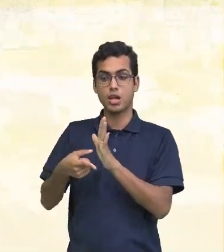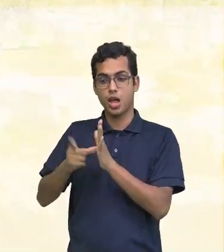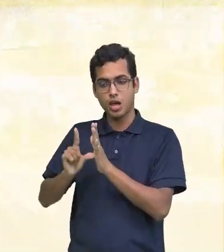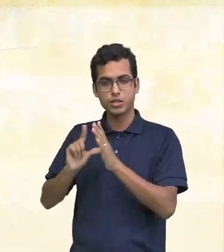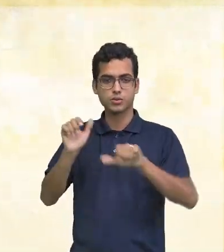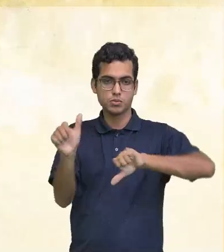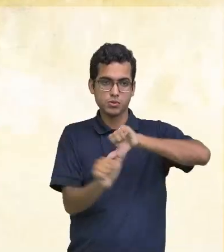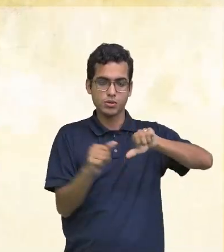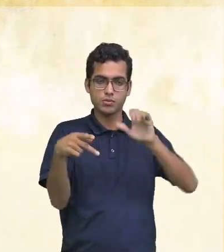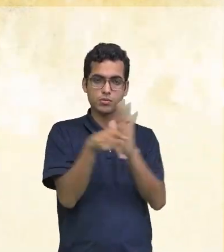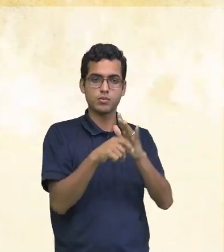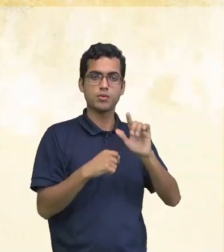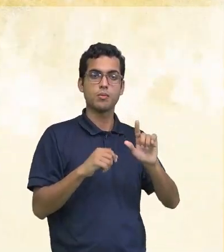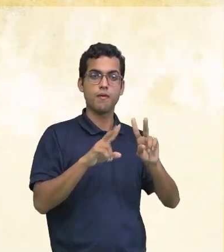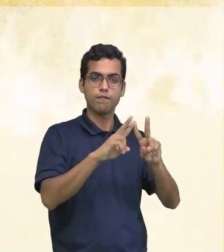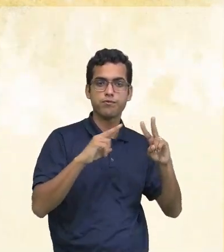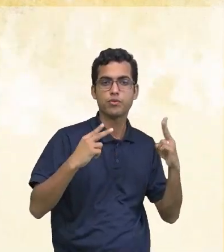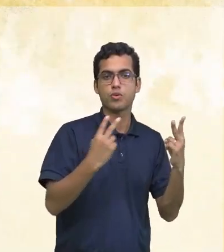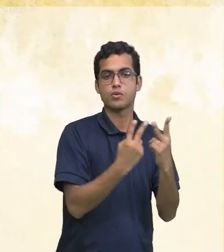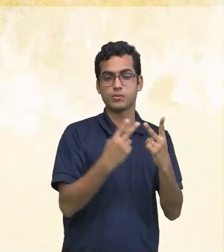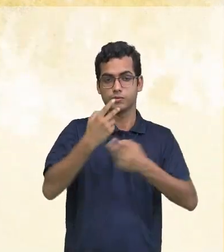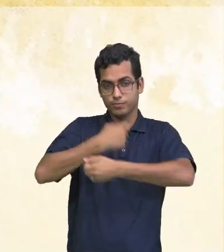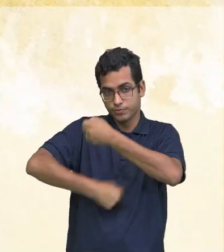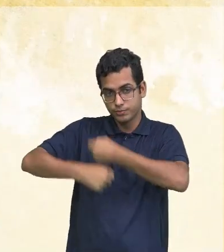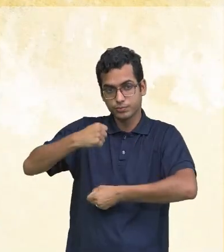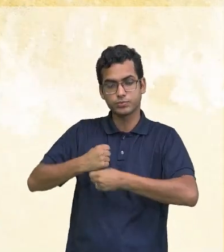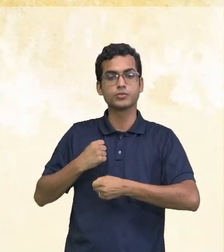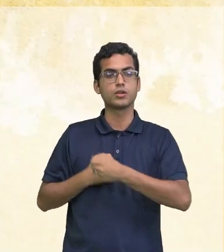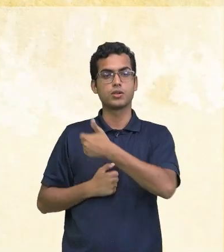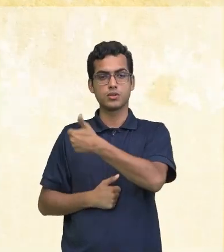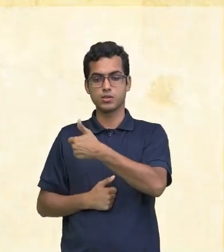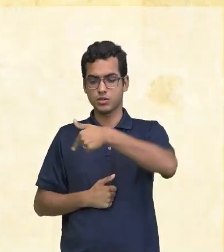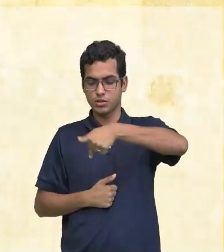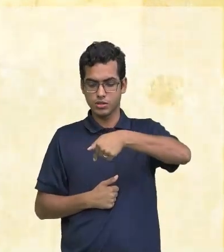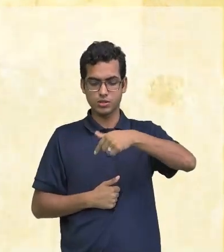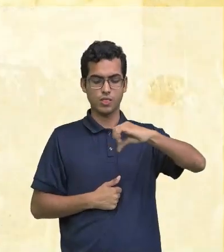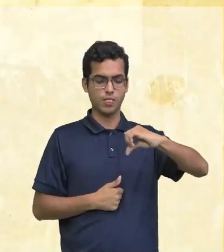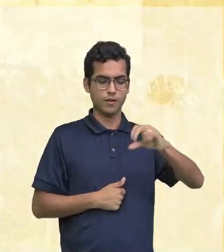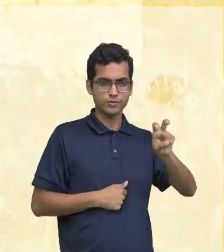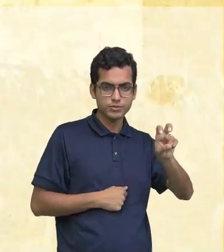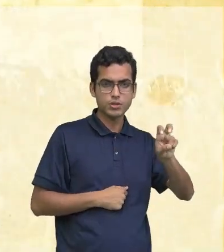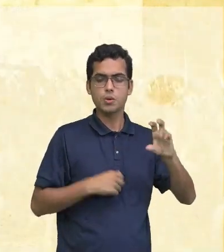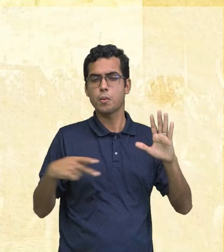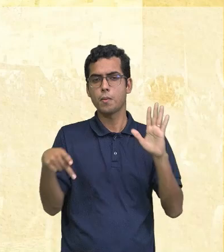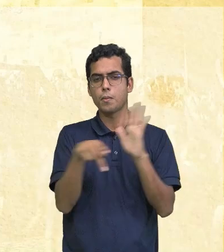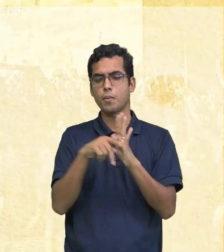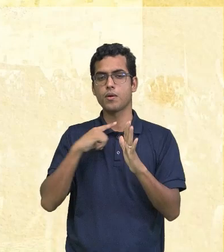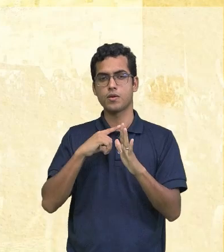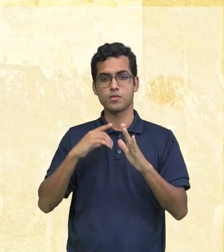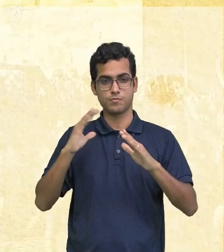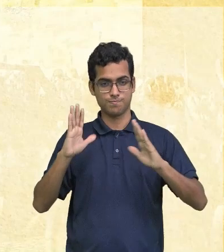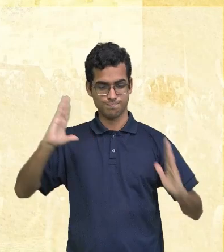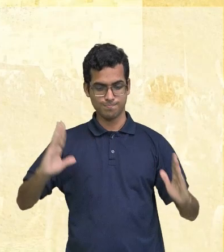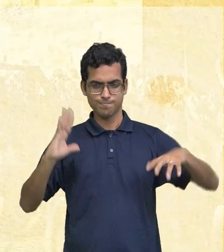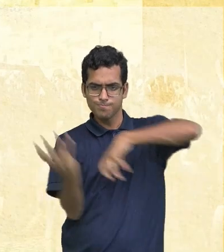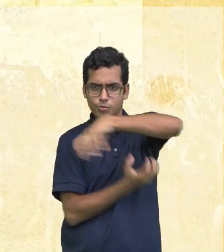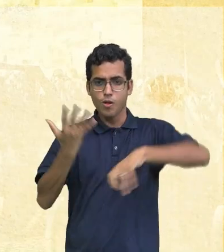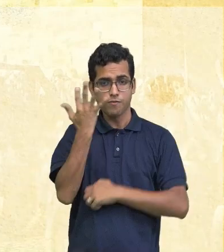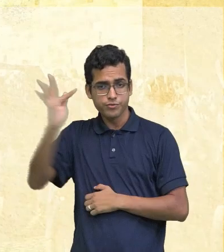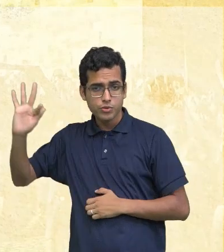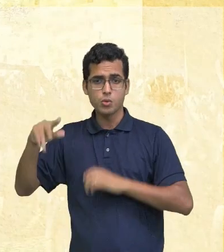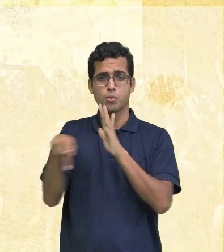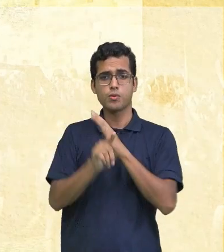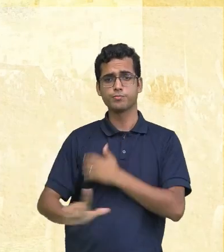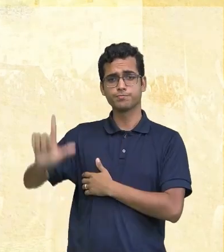em 1795, durante o fervor da Revolução Francesa, que o litro foi oficialmente adotado como unidade